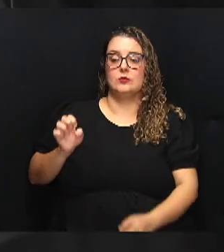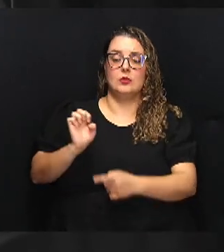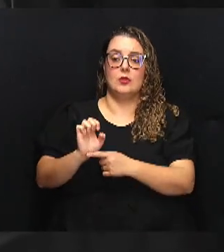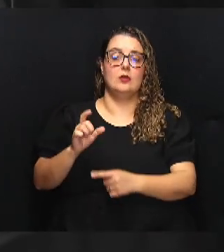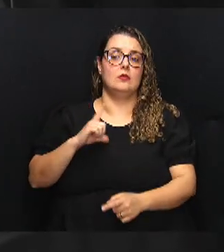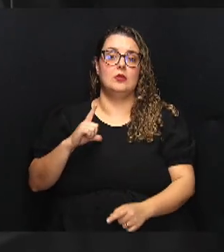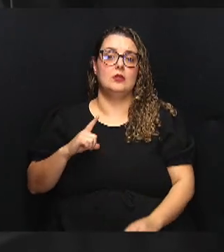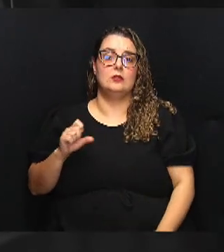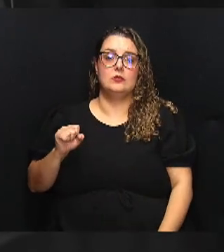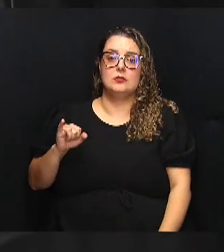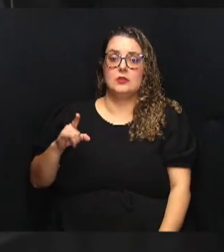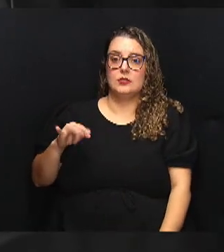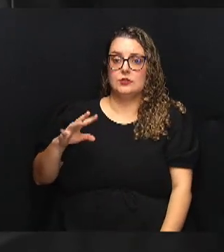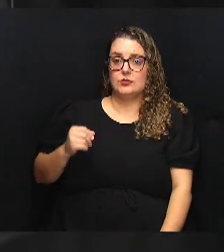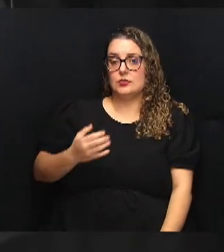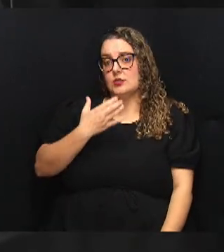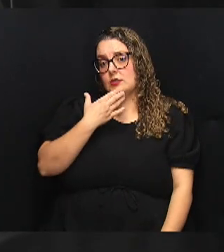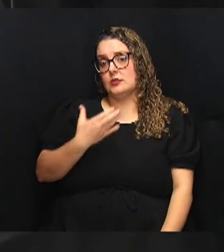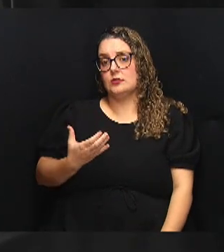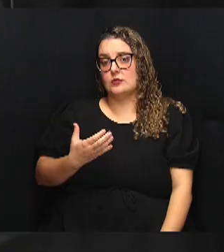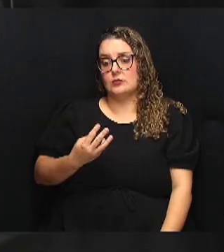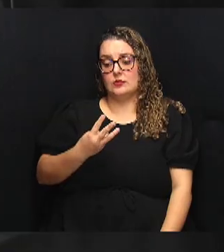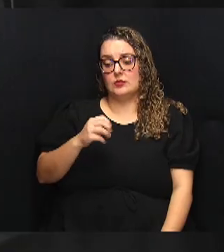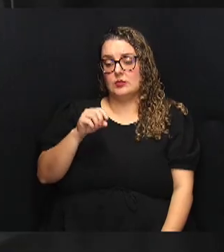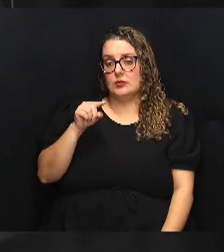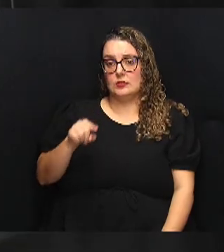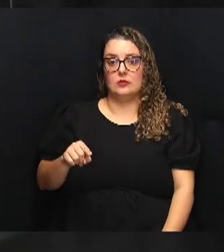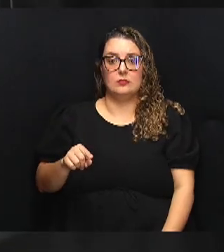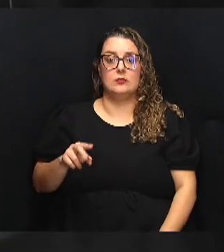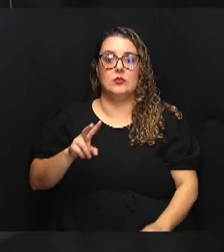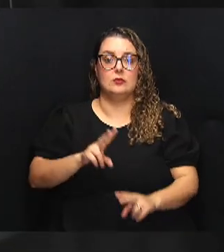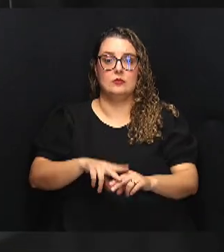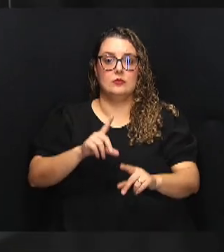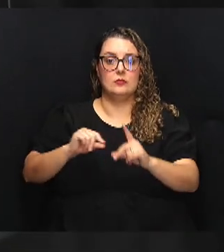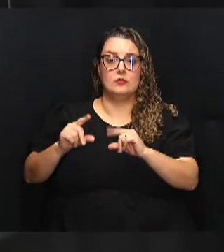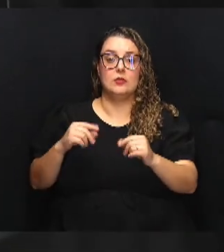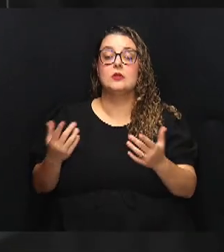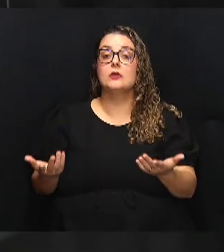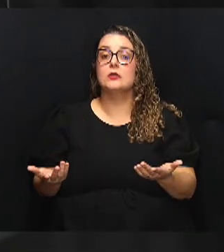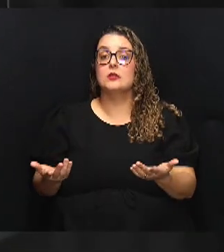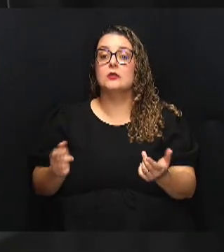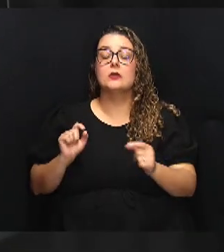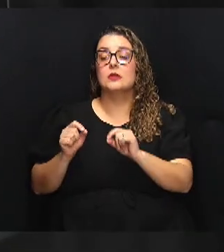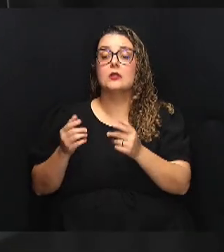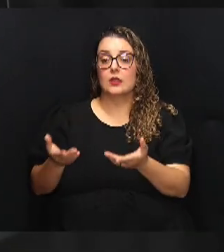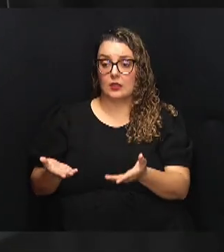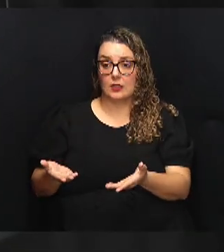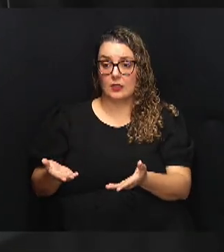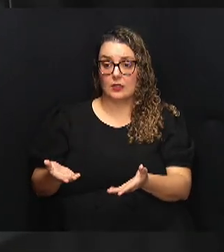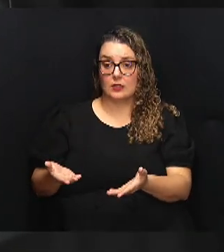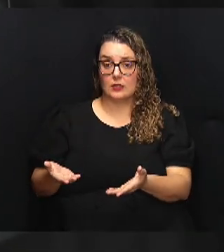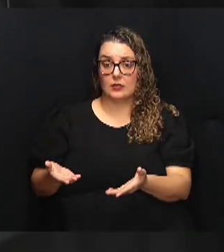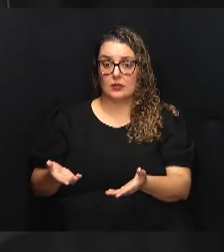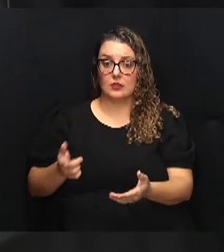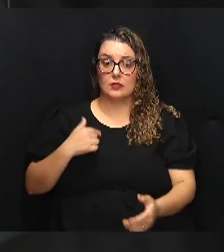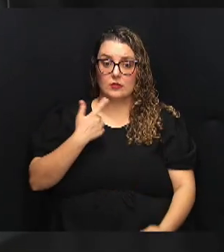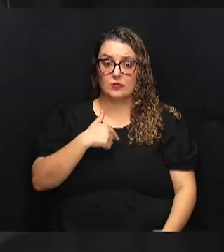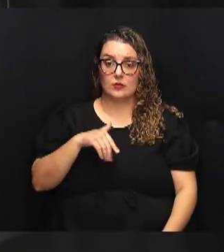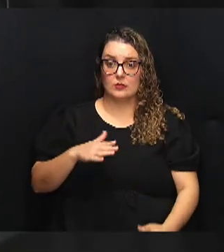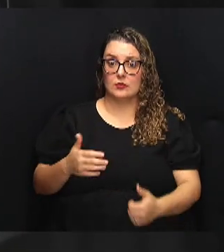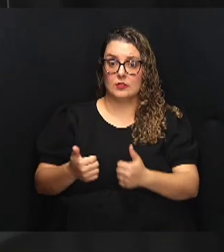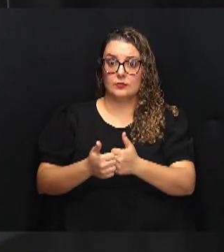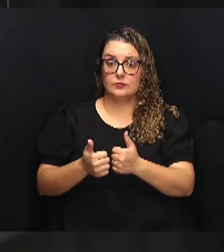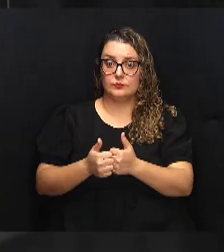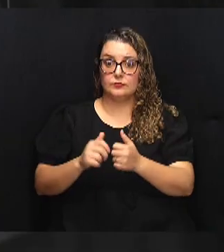a saidinha de Natal. Bom, 30 mil detentos saíram, né? Mas e aí, quem são, né? A gente está aqui mais perto,